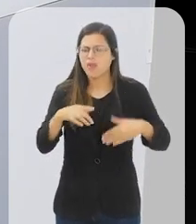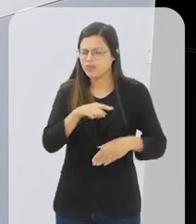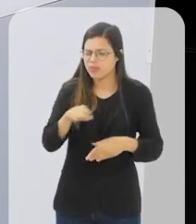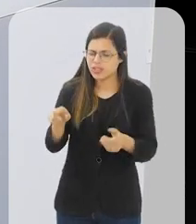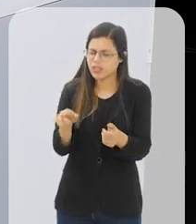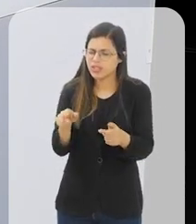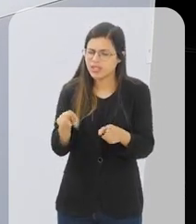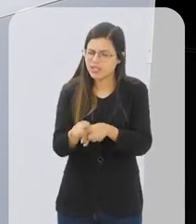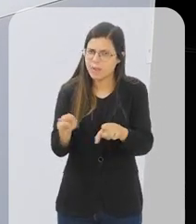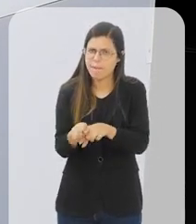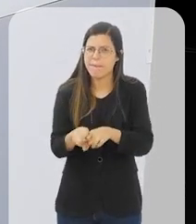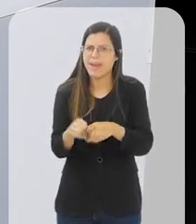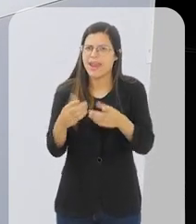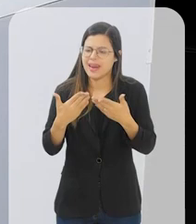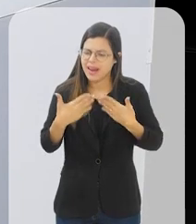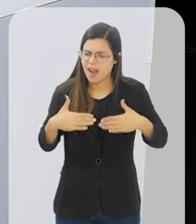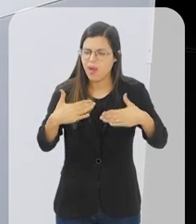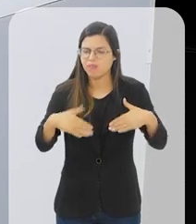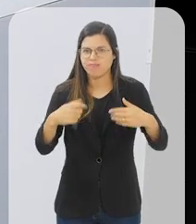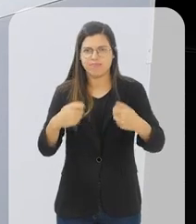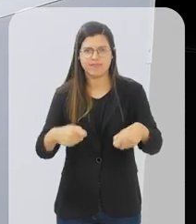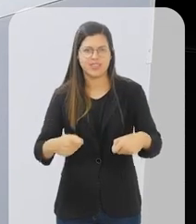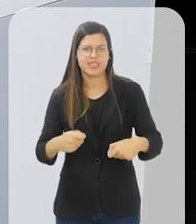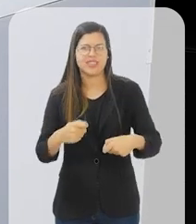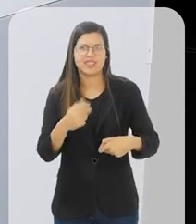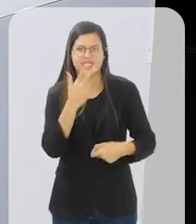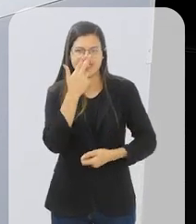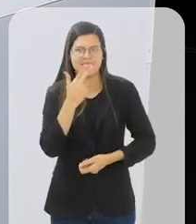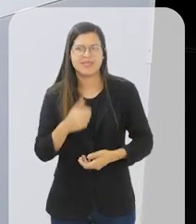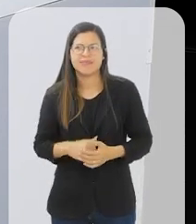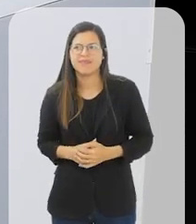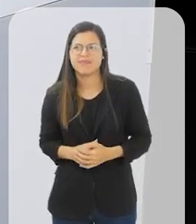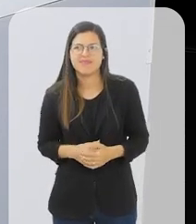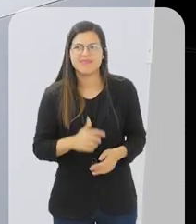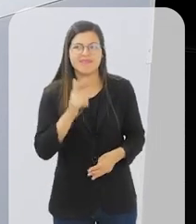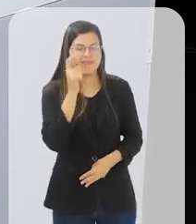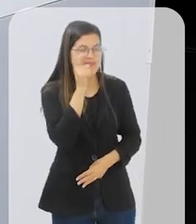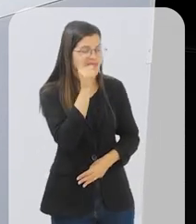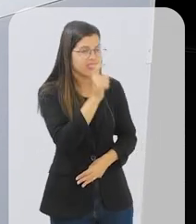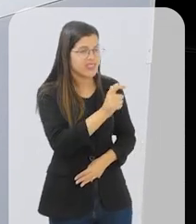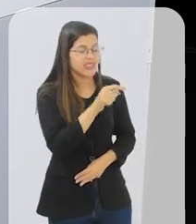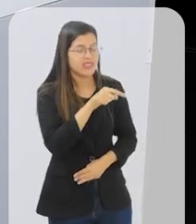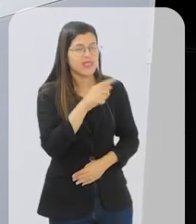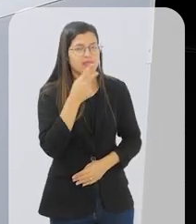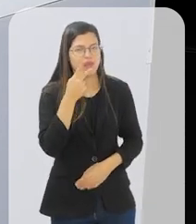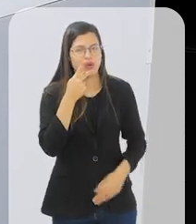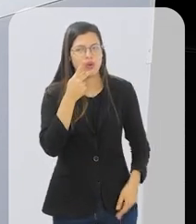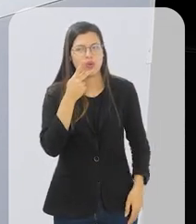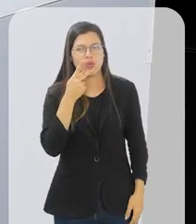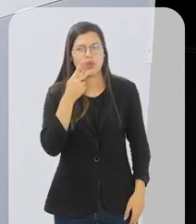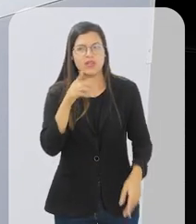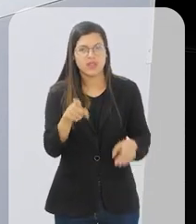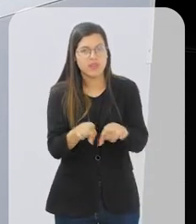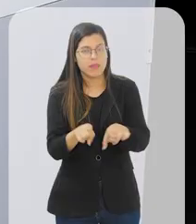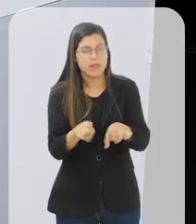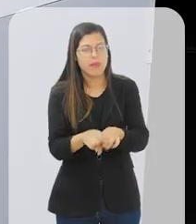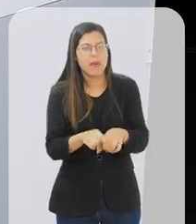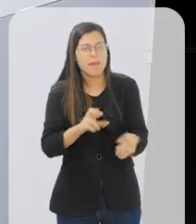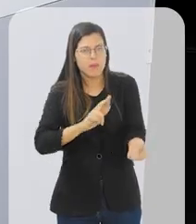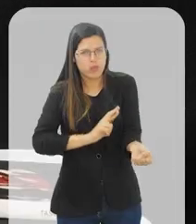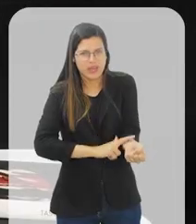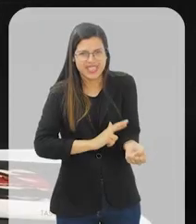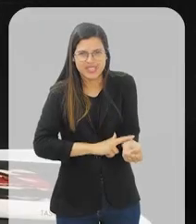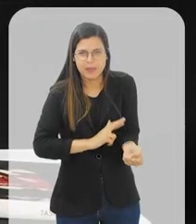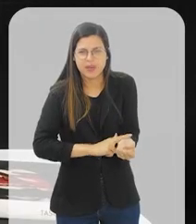podem ficar tranquilos também. Então, eu acabo transmitindo essa alegria para ele e eles para o público. Interessante isso de você transmitir pro teu ritmista também, ó. Tá